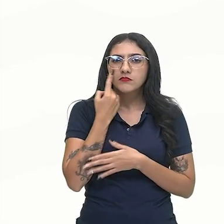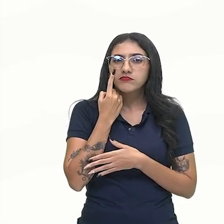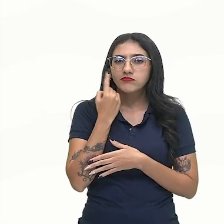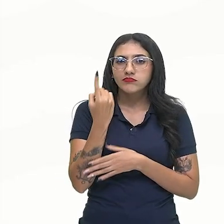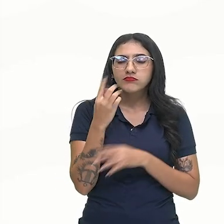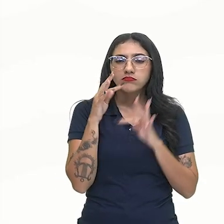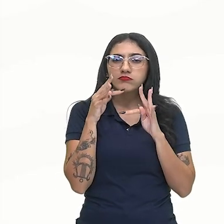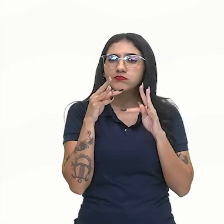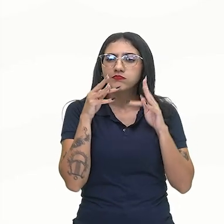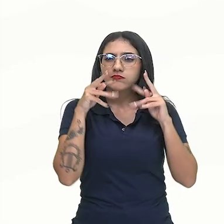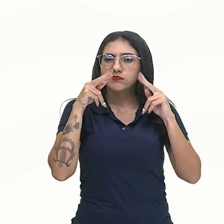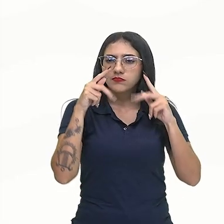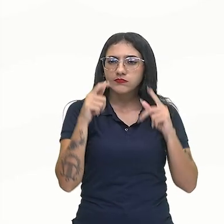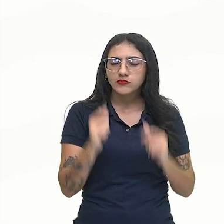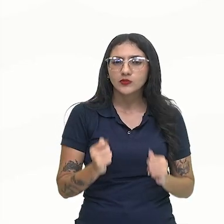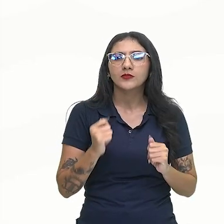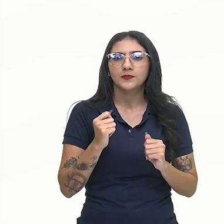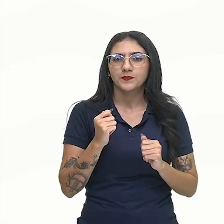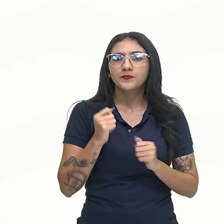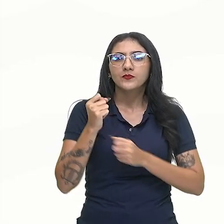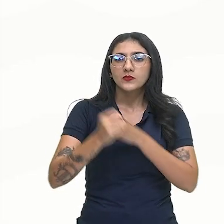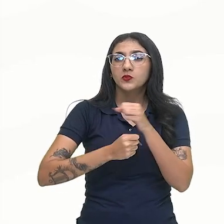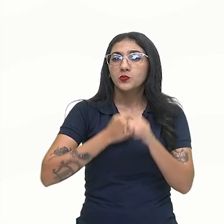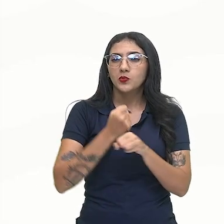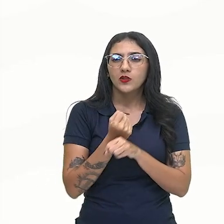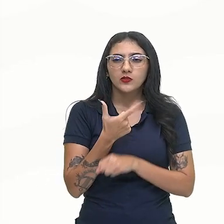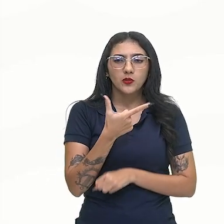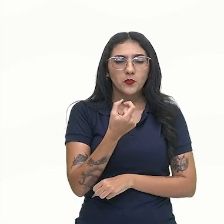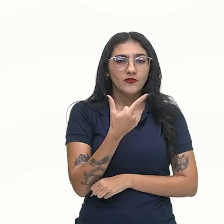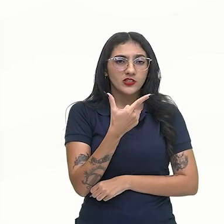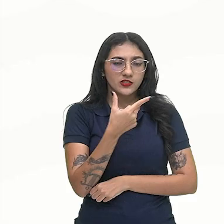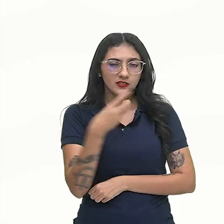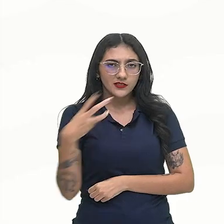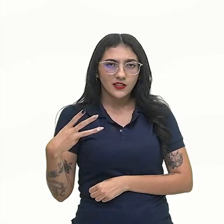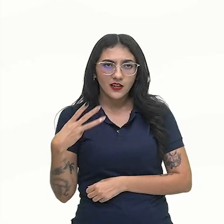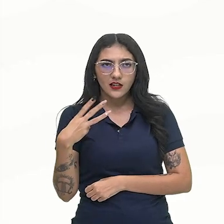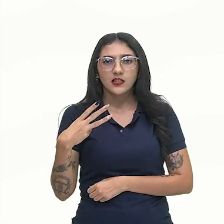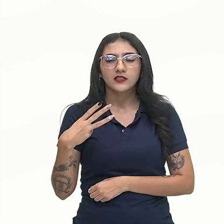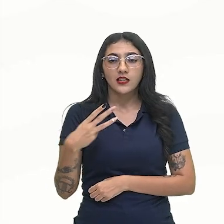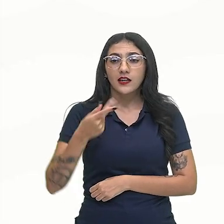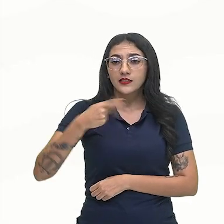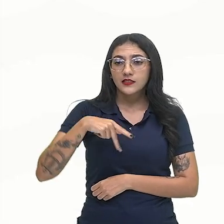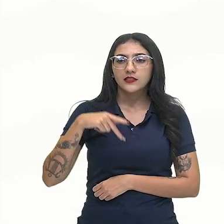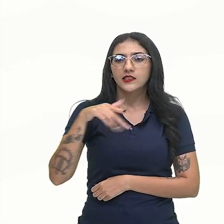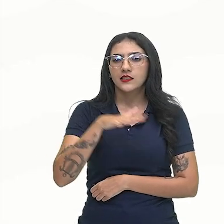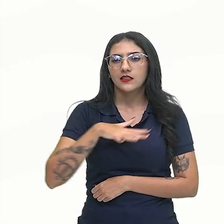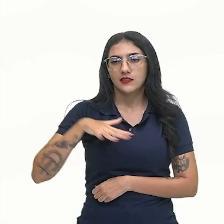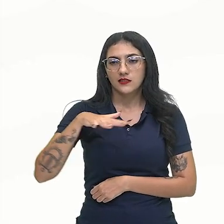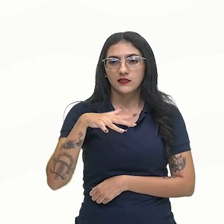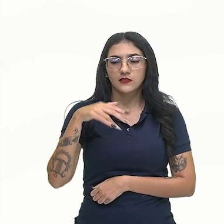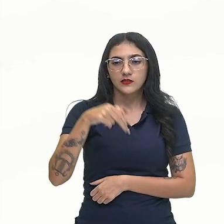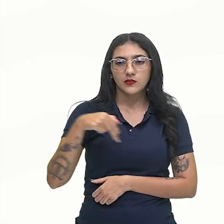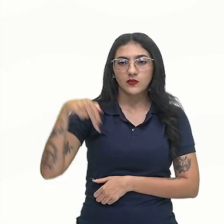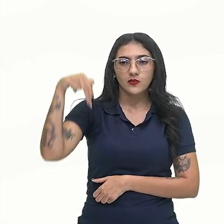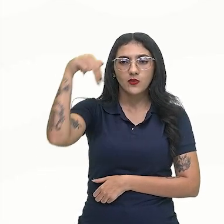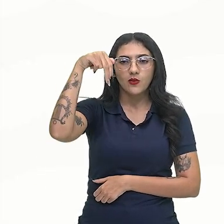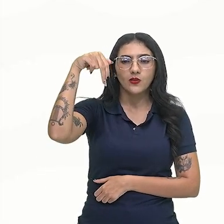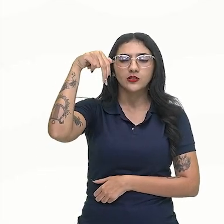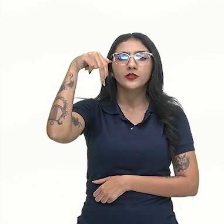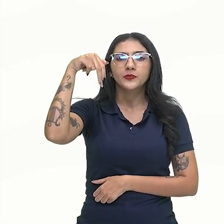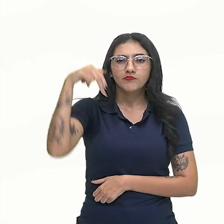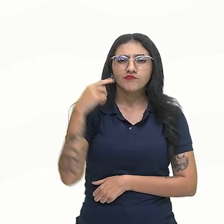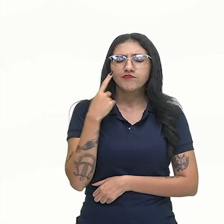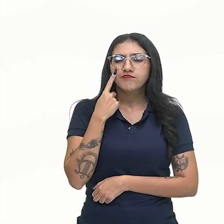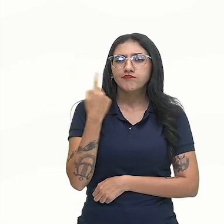bruta no ano de 2023, aqui na região norte, para a